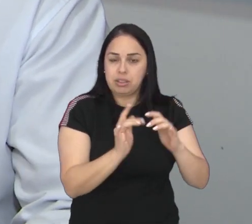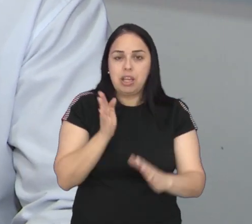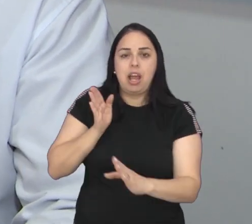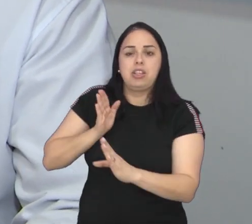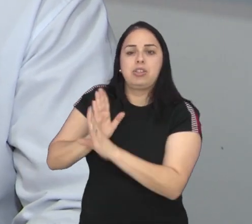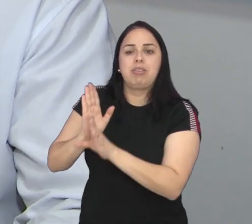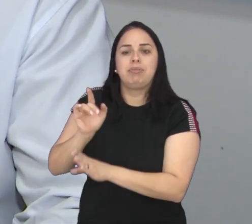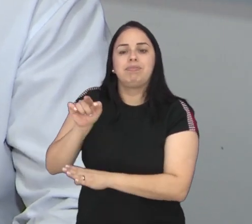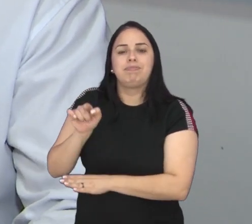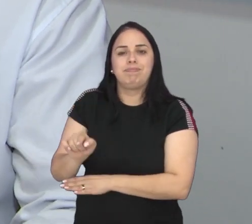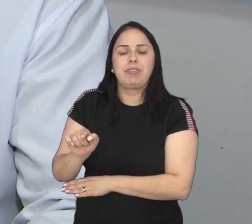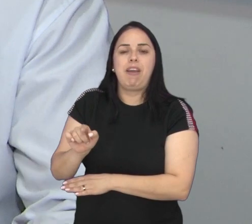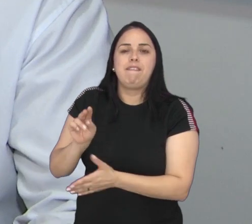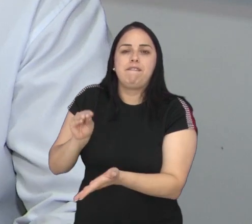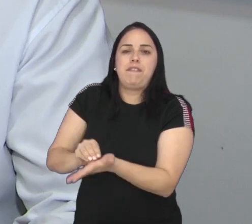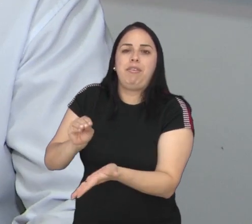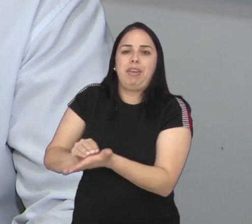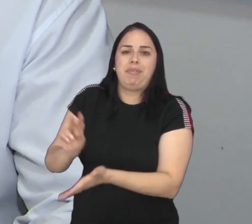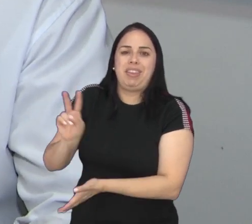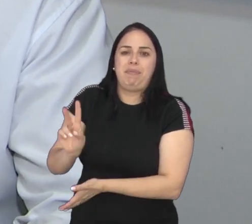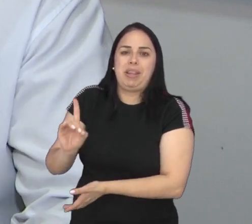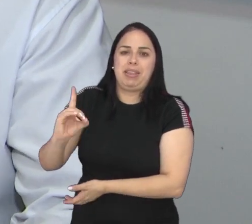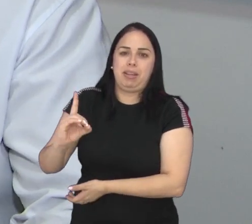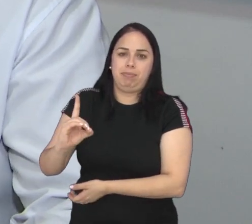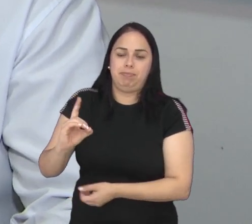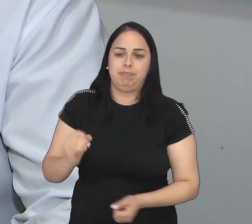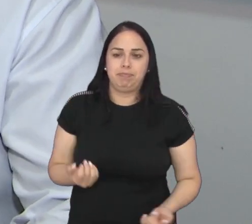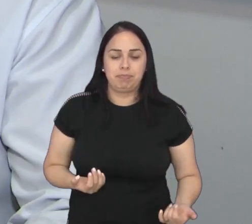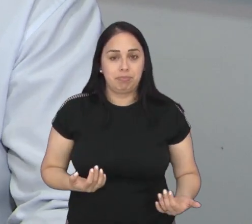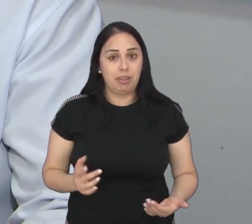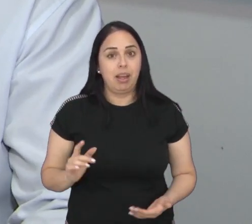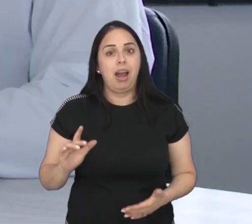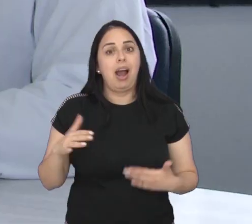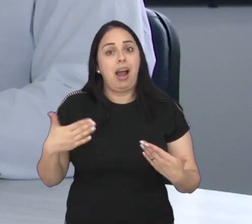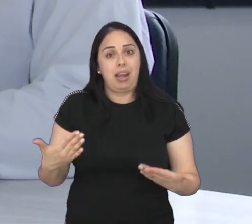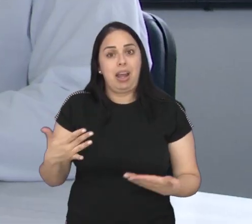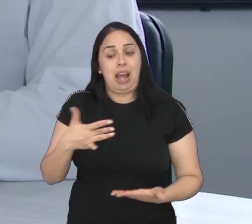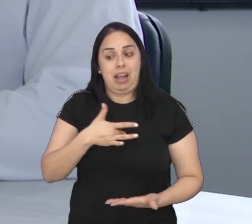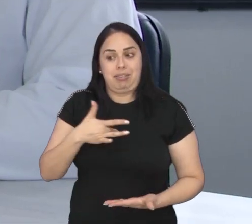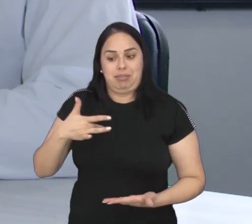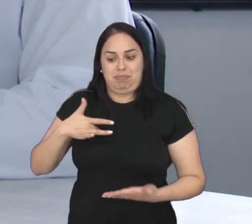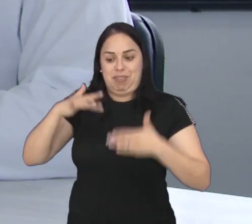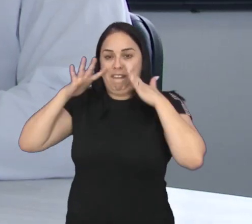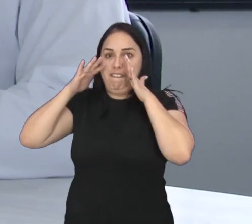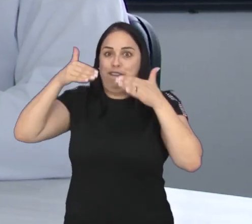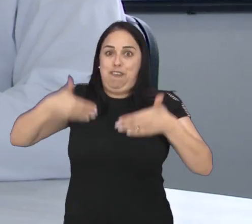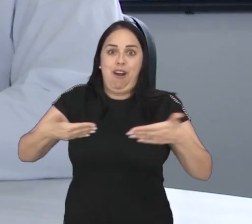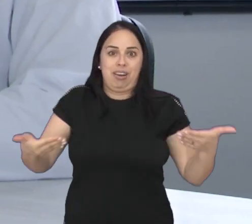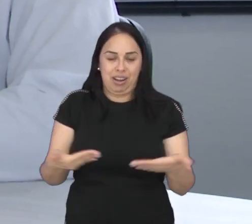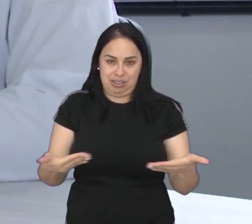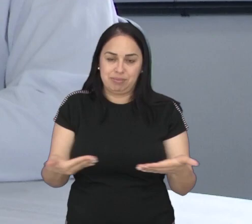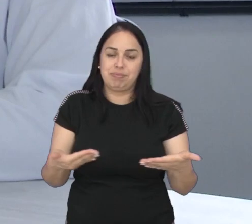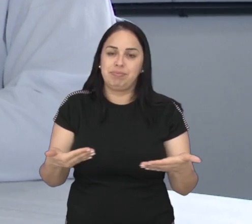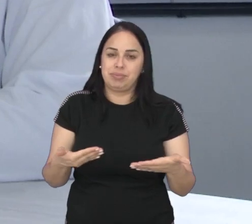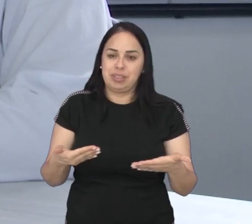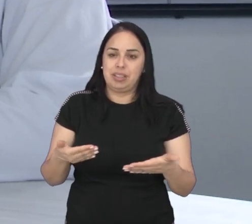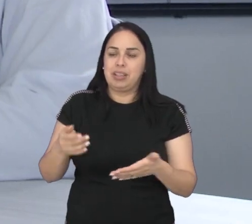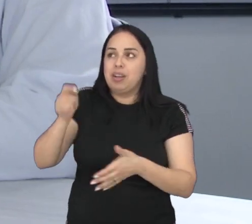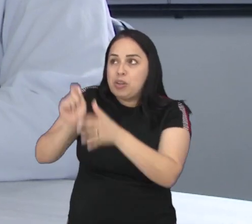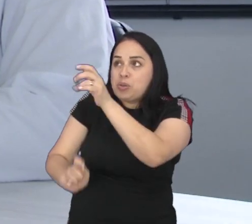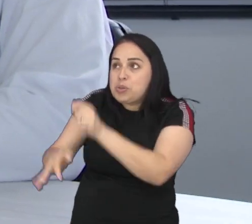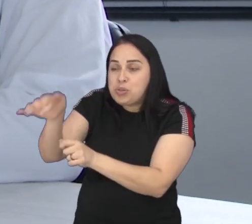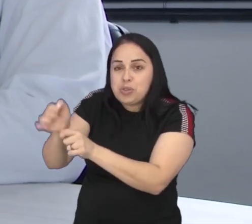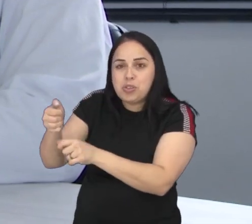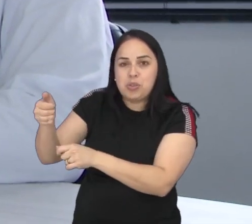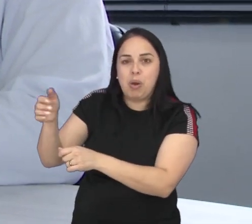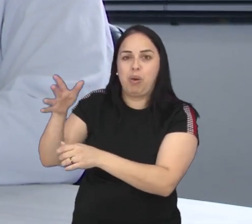neurologistas, e eles chegaram a um diagnóstico, falou, é baixa da vitamina D. Depois disso, a saúde se tornou prioridade. Além